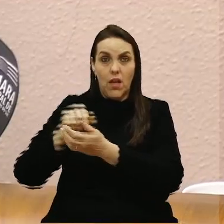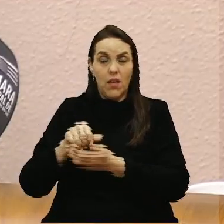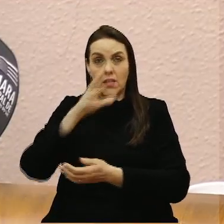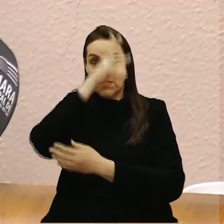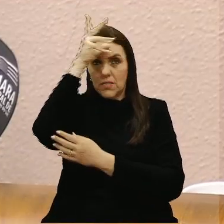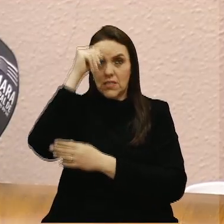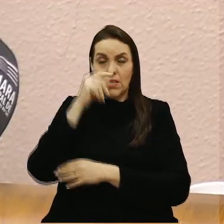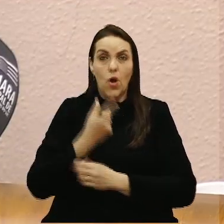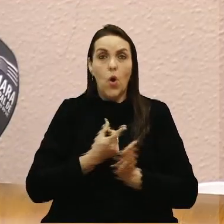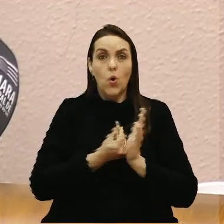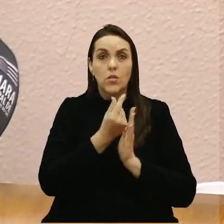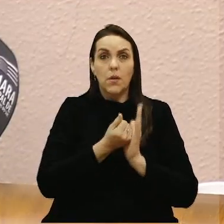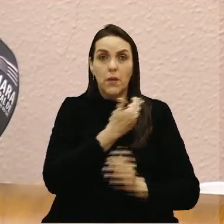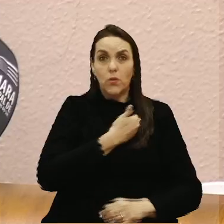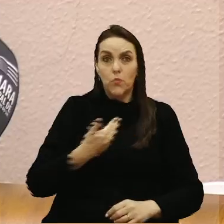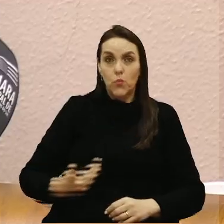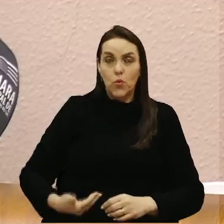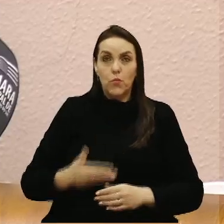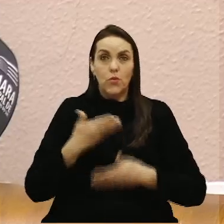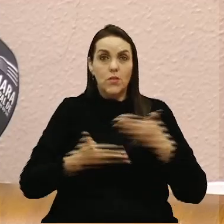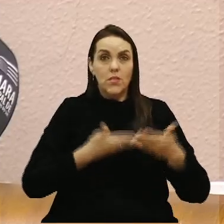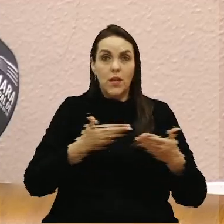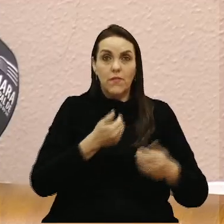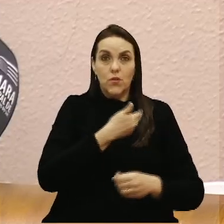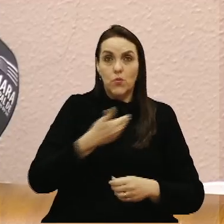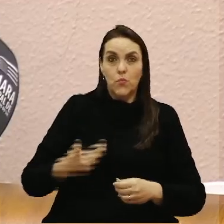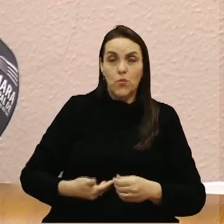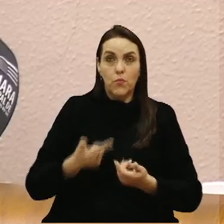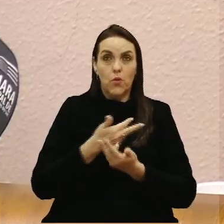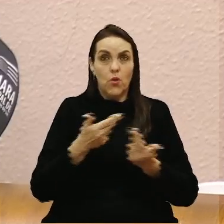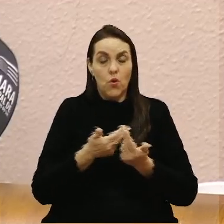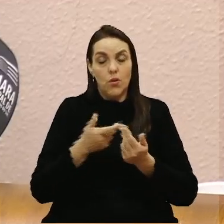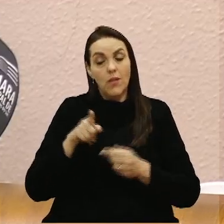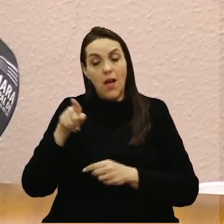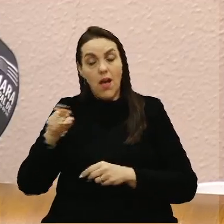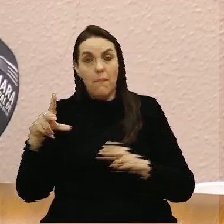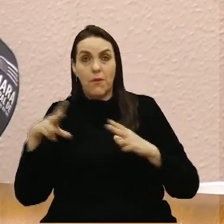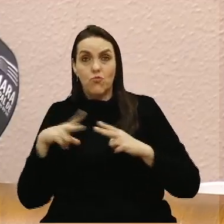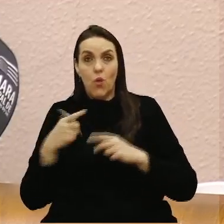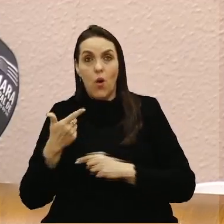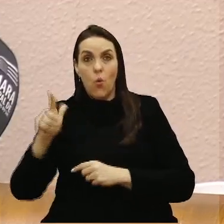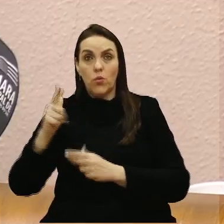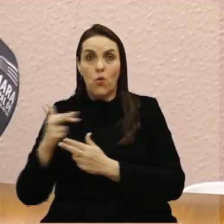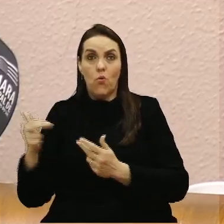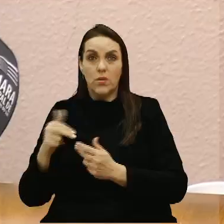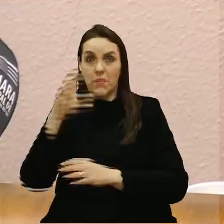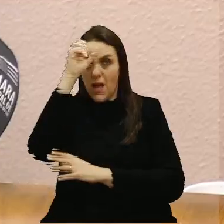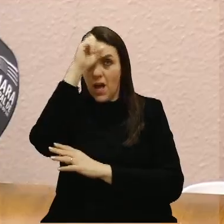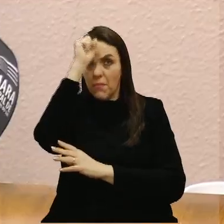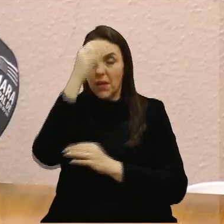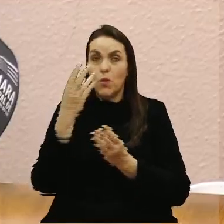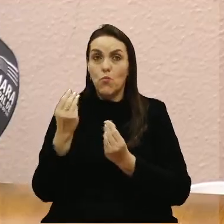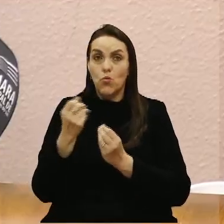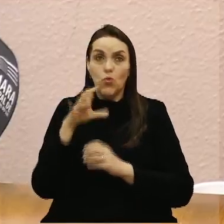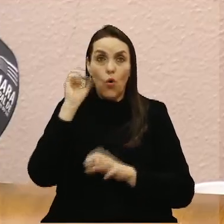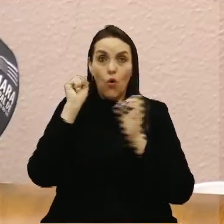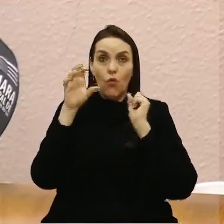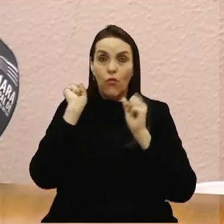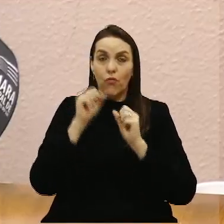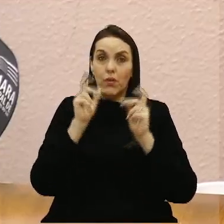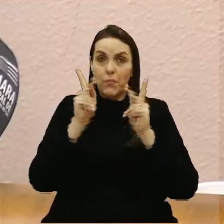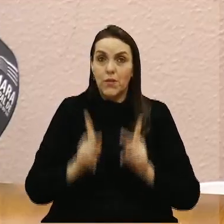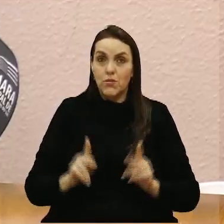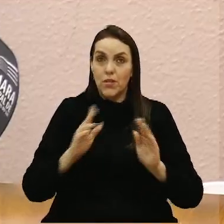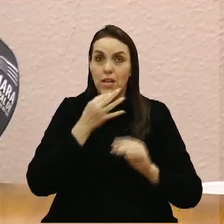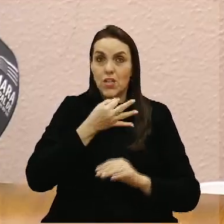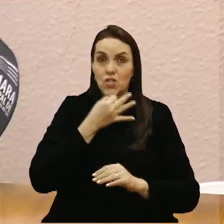orçamento público, serviço público é uma coisa, iniciativa privada é outra. Ele precisa aprender muito e ouvir os caxienses antes de falar bobagem por aí, inclusive